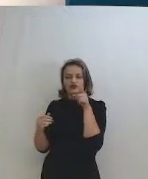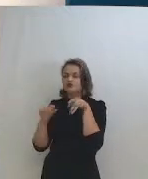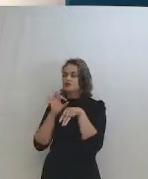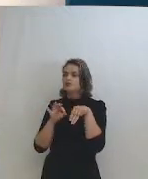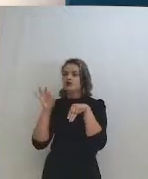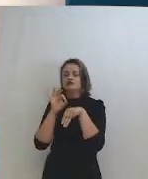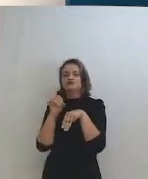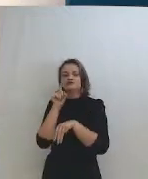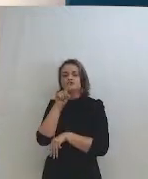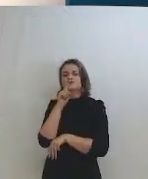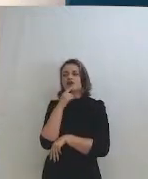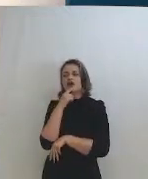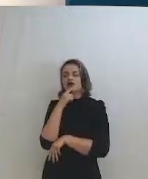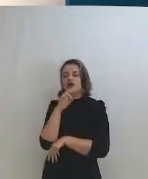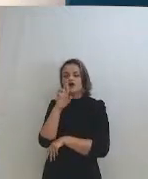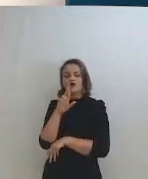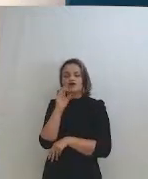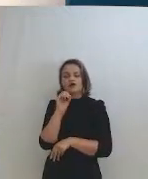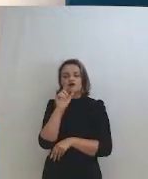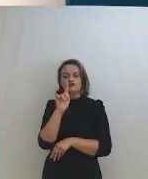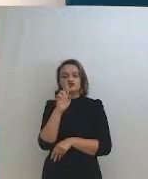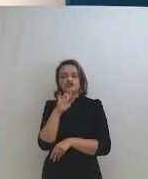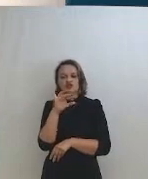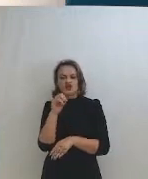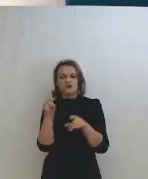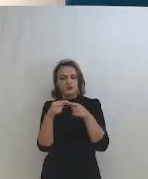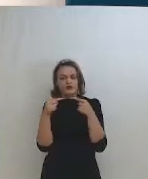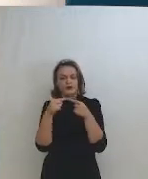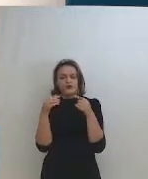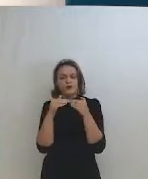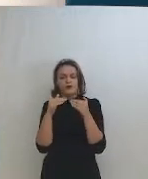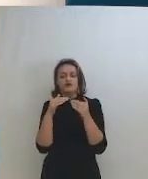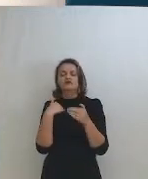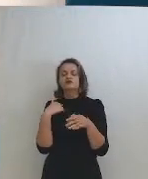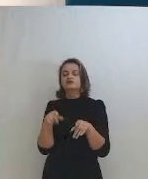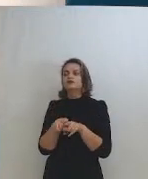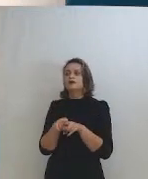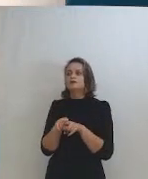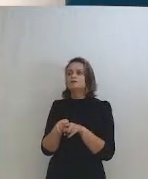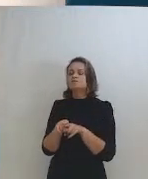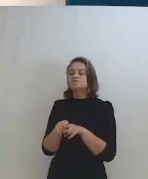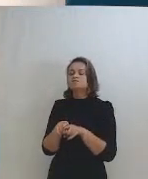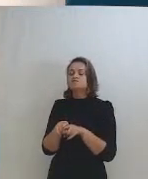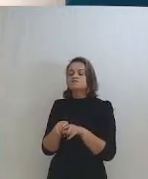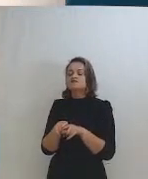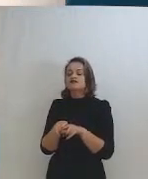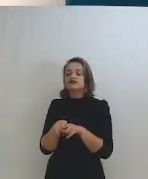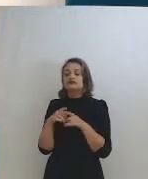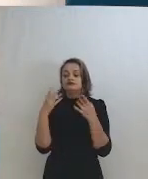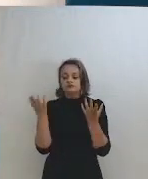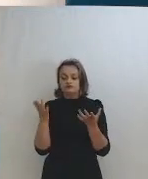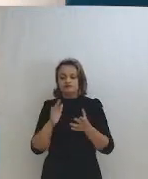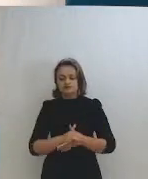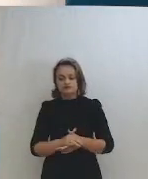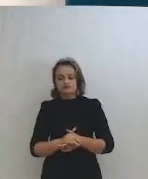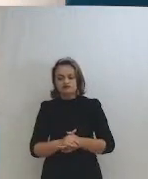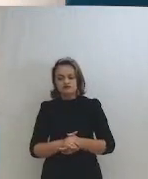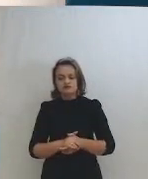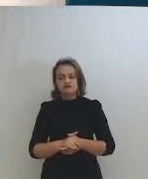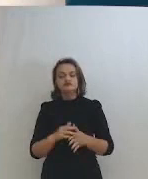que o ministro Rogério também já acompanhava o meu voto e eu estou aqui. É recurso ordinário em habeas